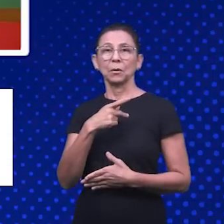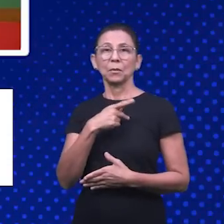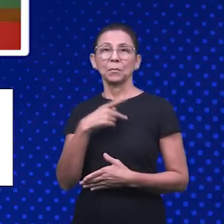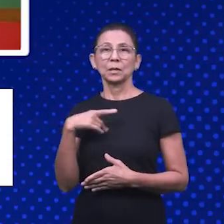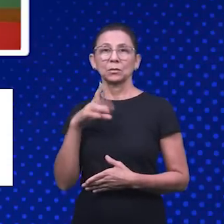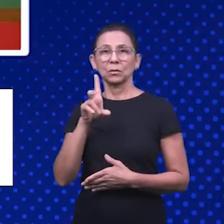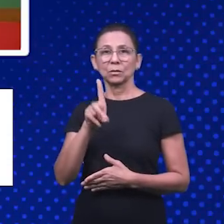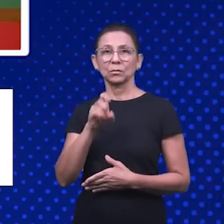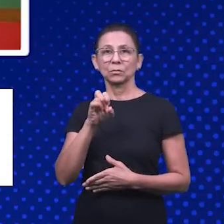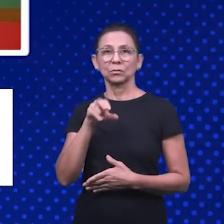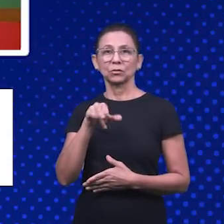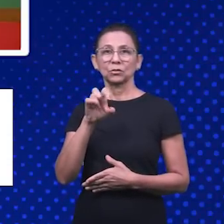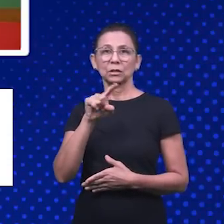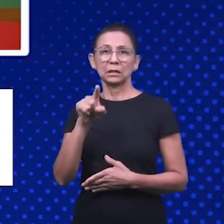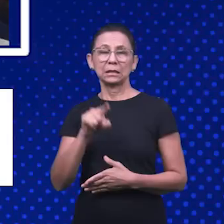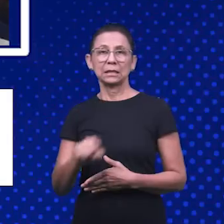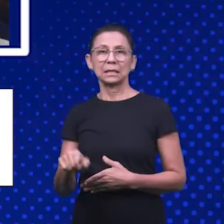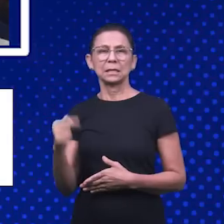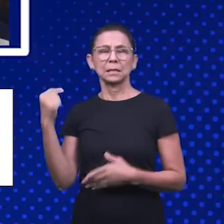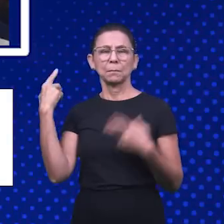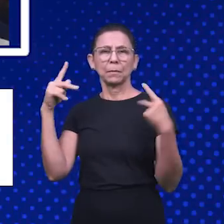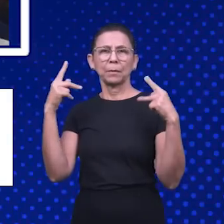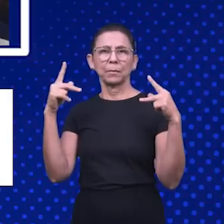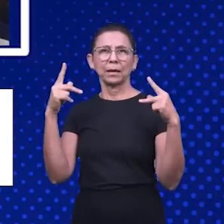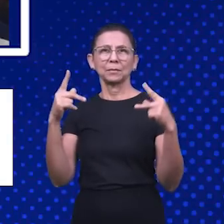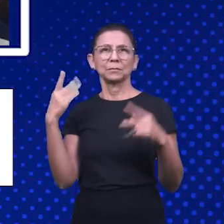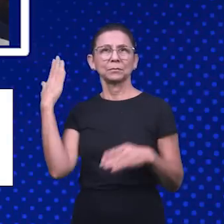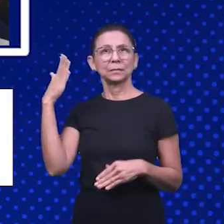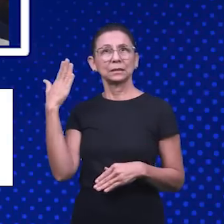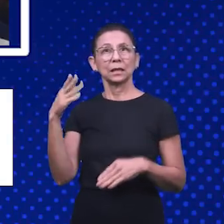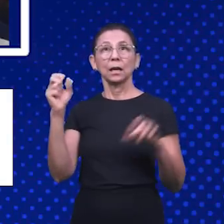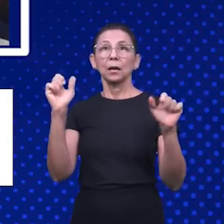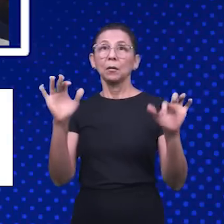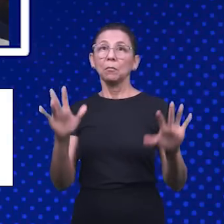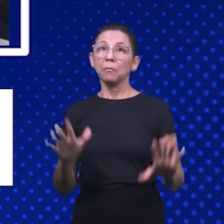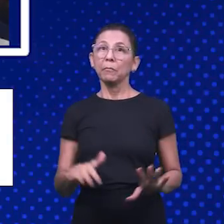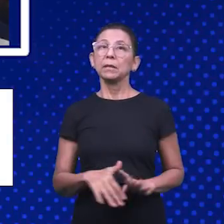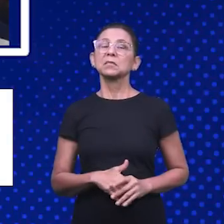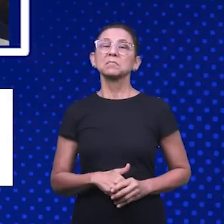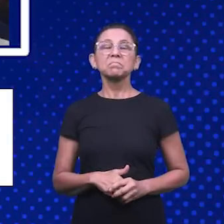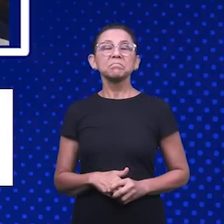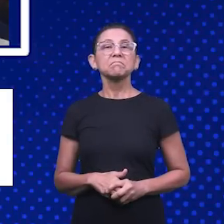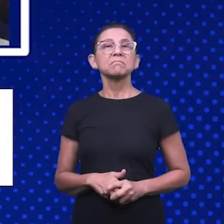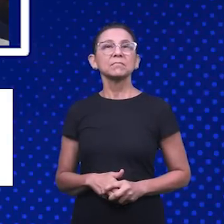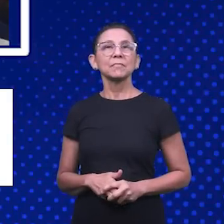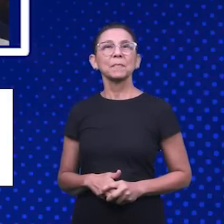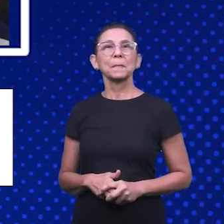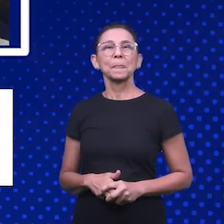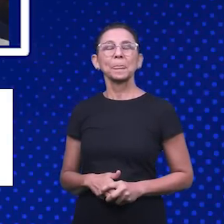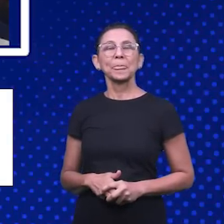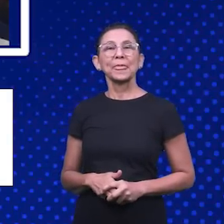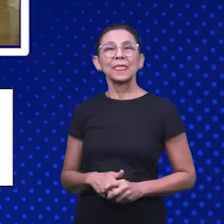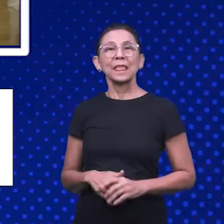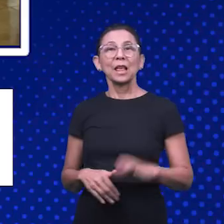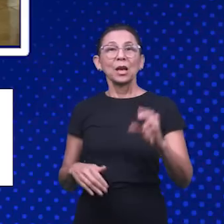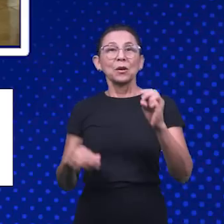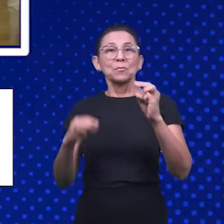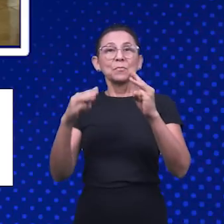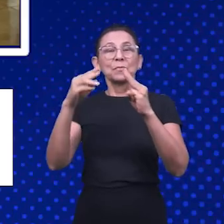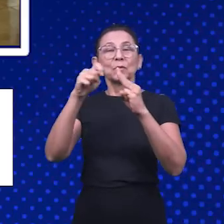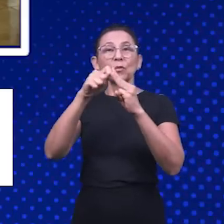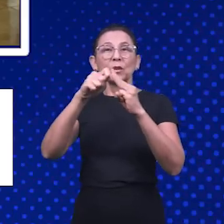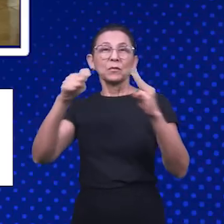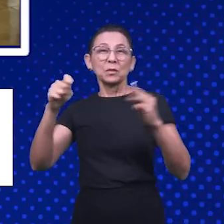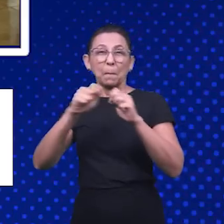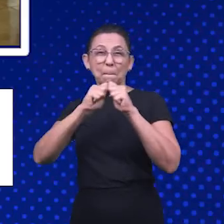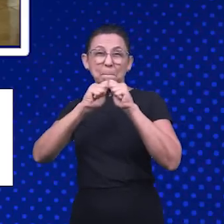Conselho Presbiteral, ministrou ali a mensagem dessa noite. E foi uma grande bênção essa mensagem ali para as irmãs. O anfiteatro estava lotado